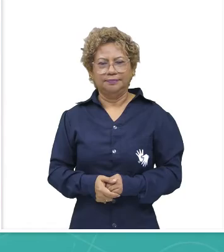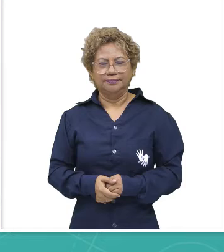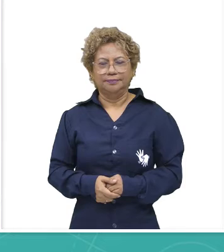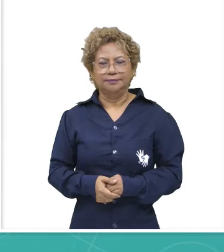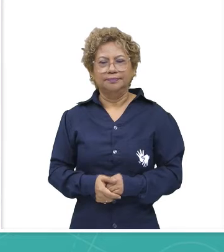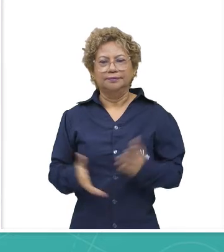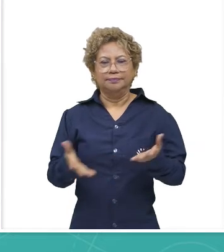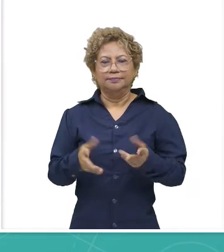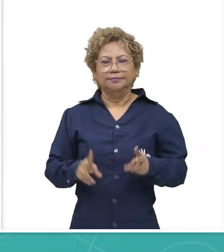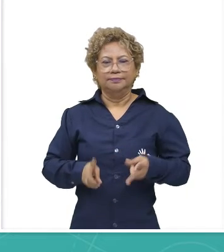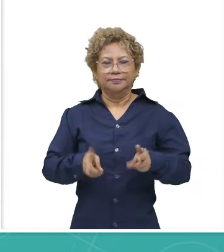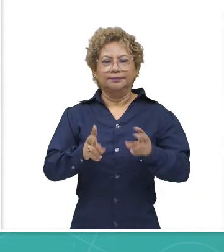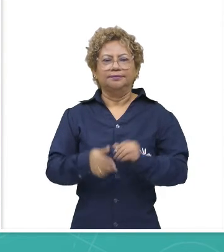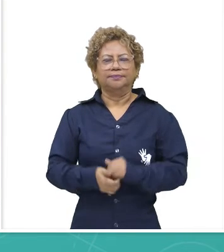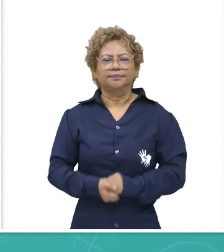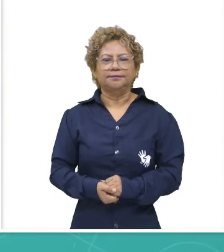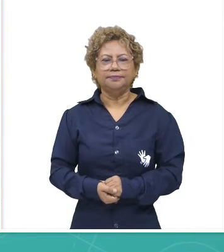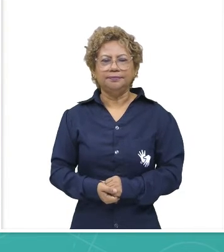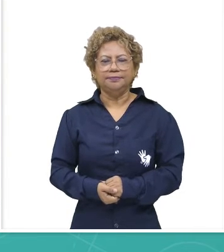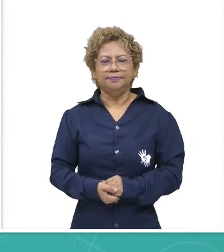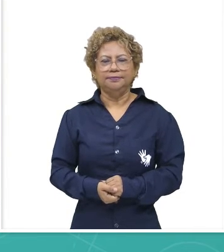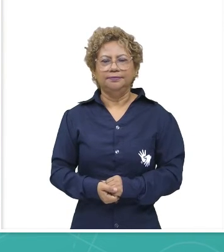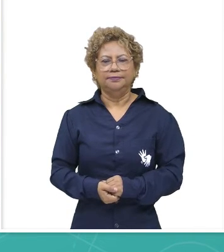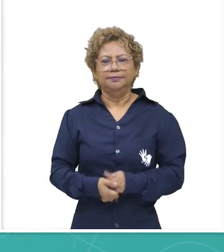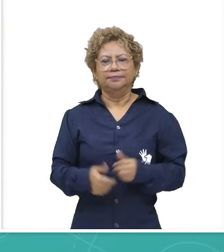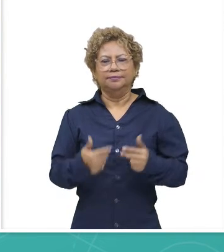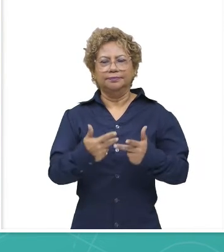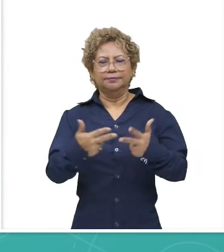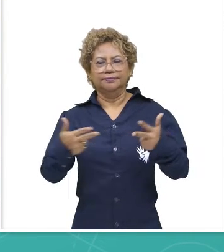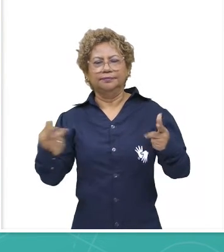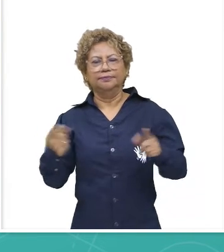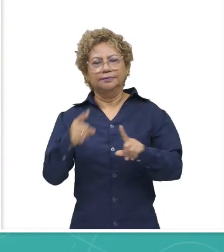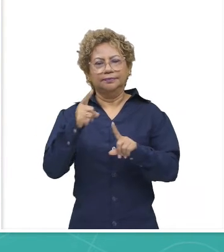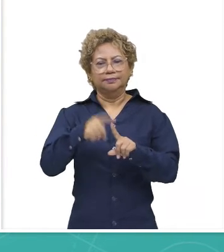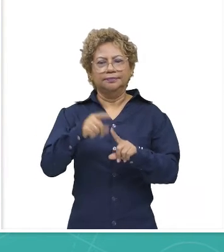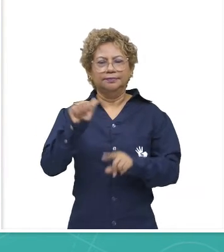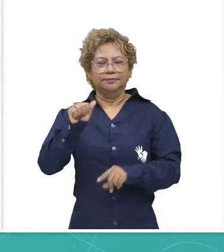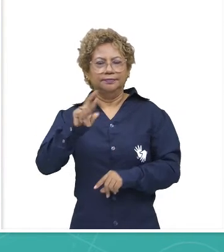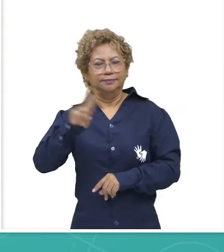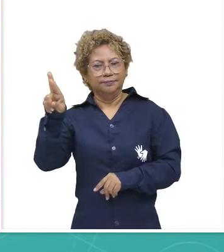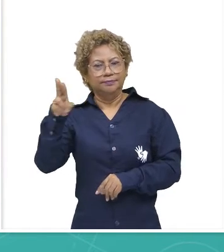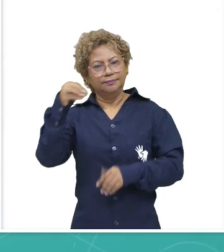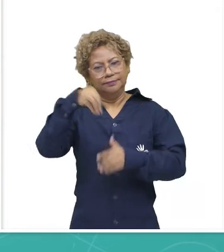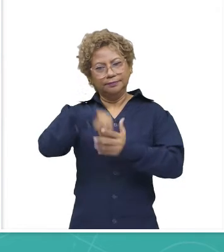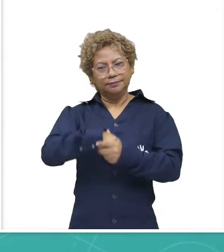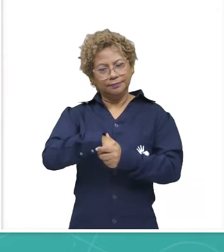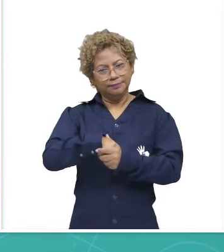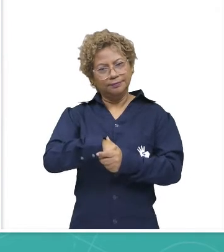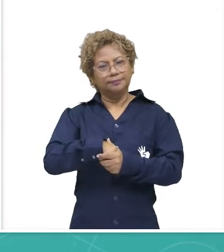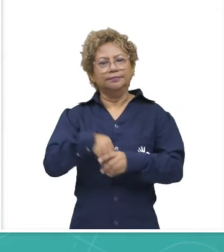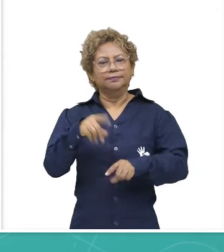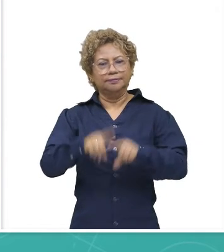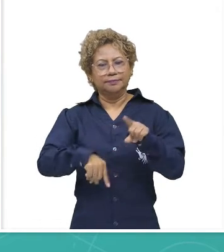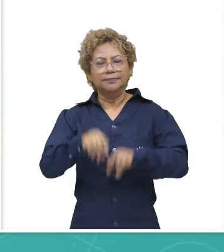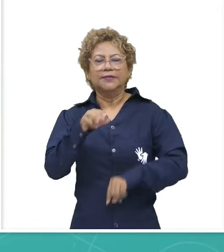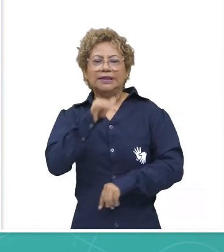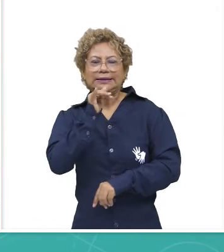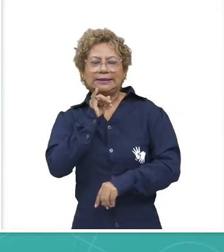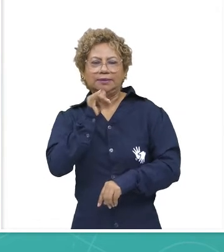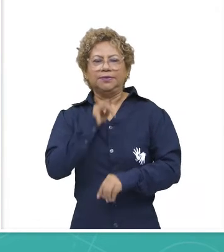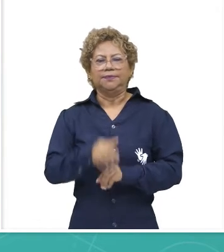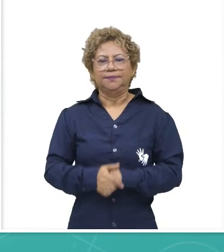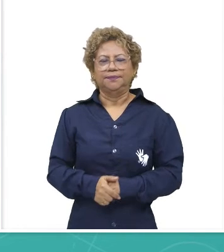Seguimos com as propriedades do ar. Vamos para outra propriedade, é a expansibilidade. É a propriedade em que o